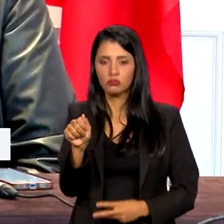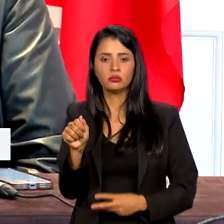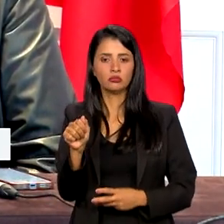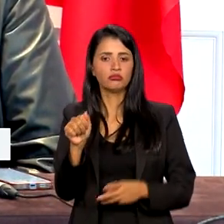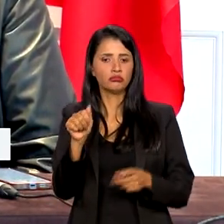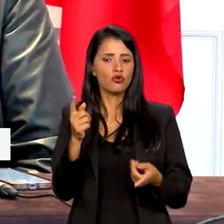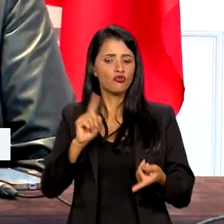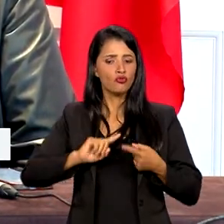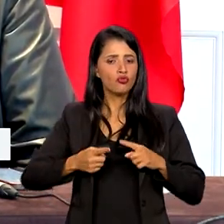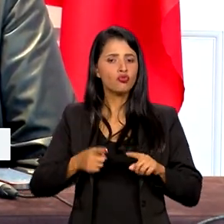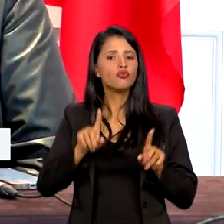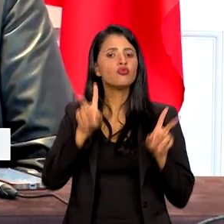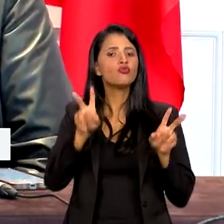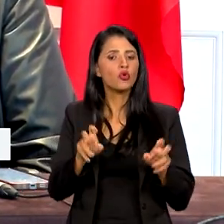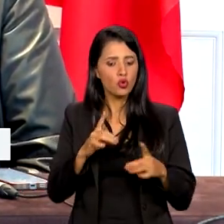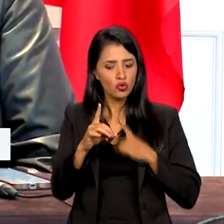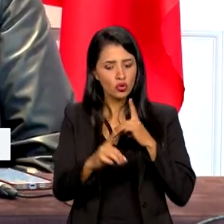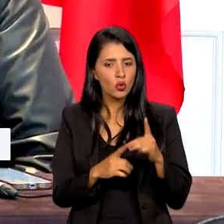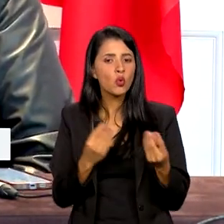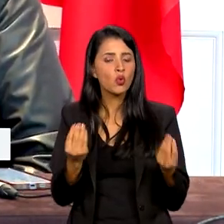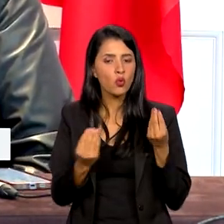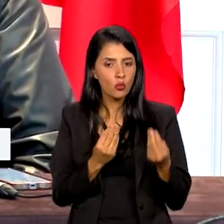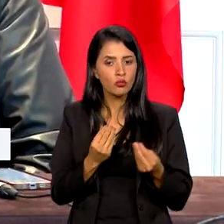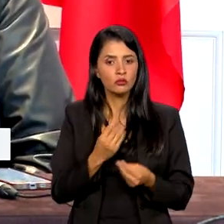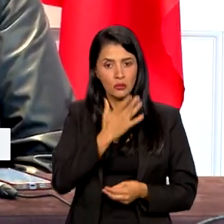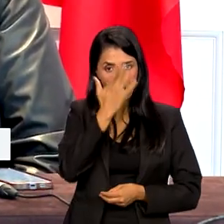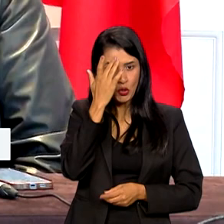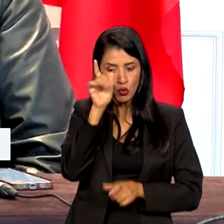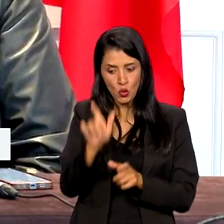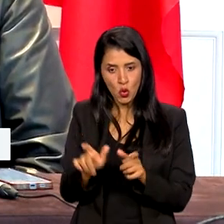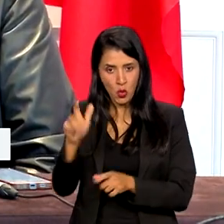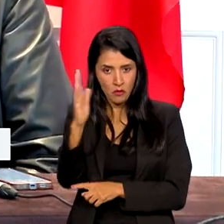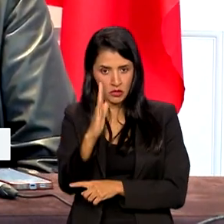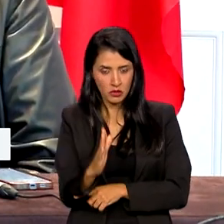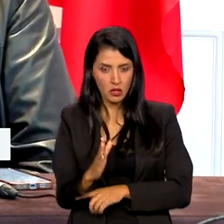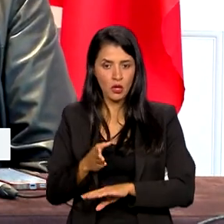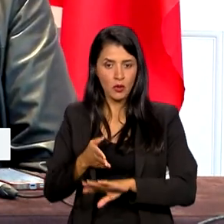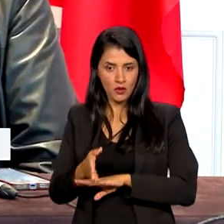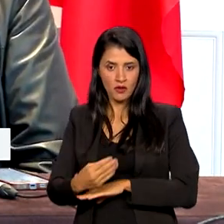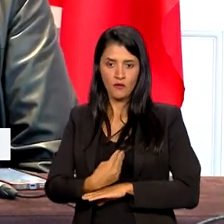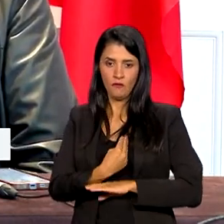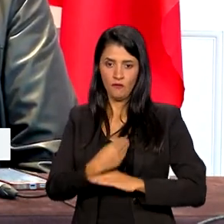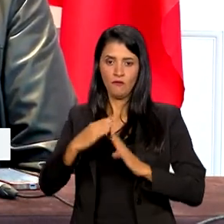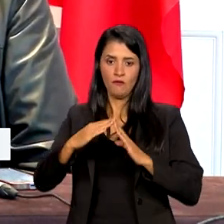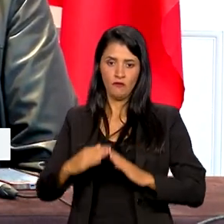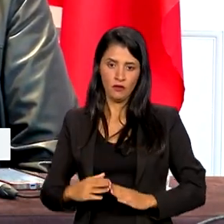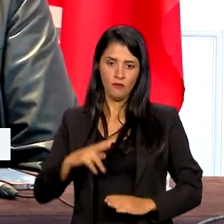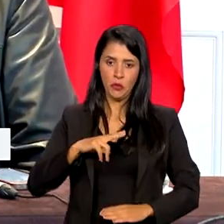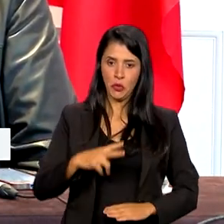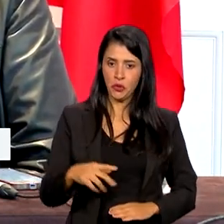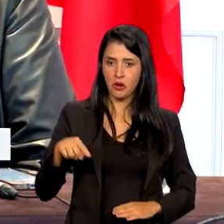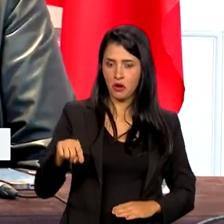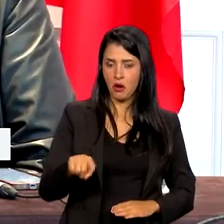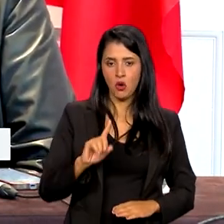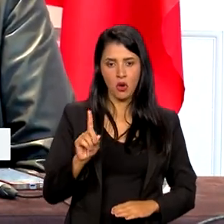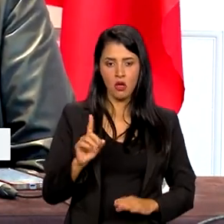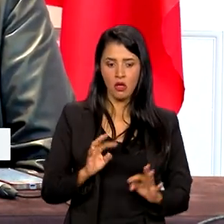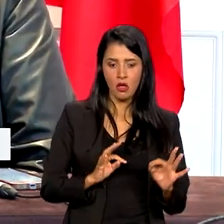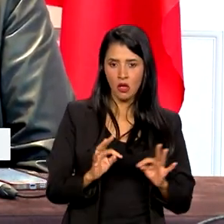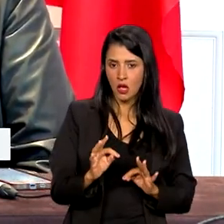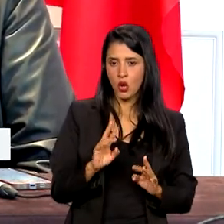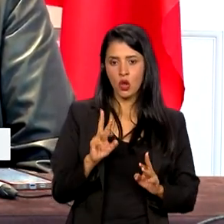o diálogo da seguinte forma: os brasileiros aqui residentes em Portugal não são tratados